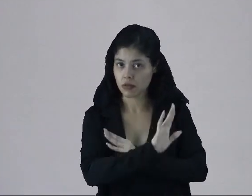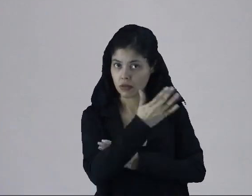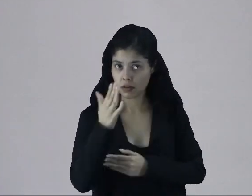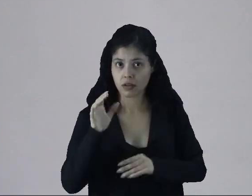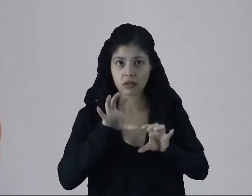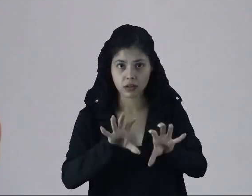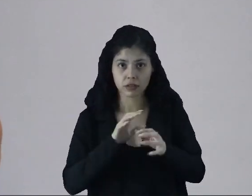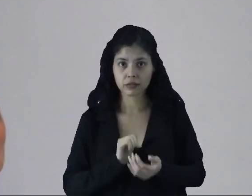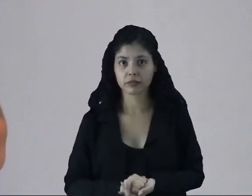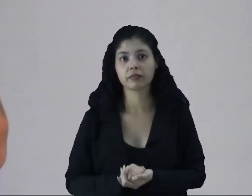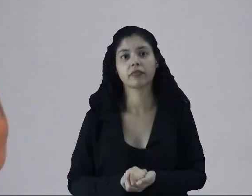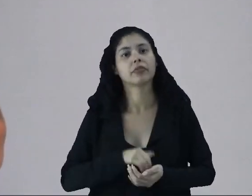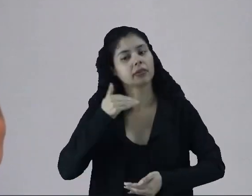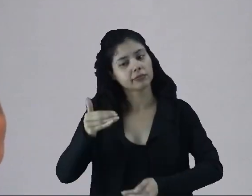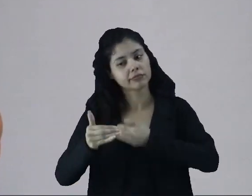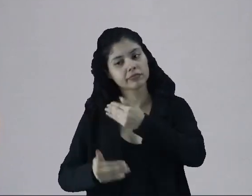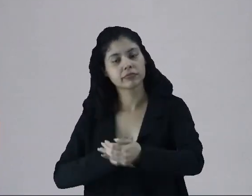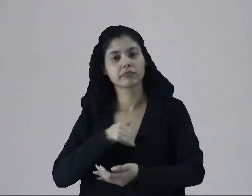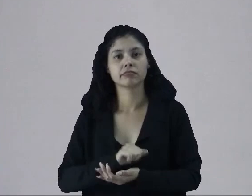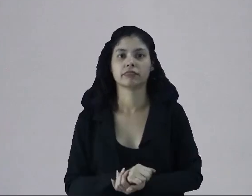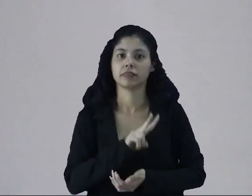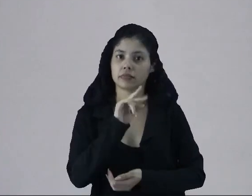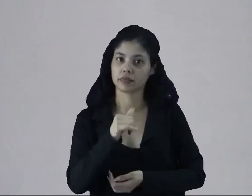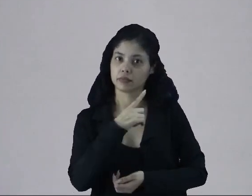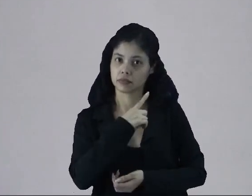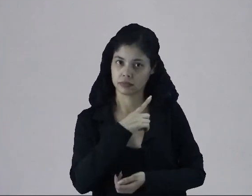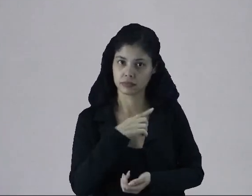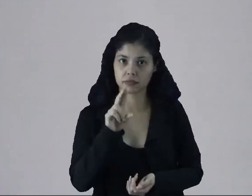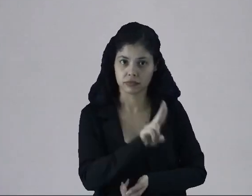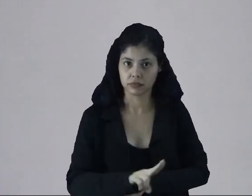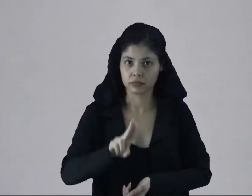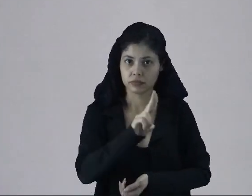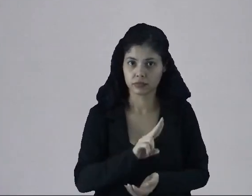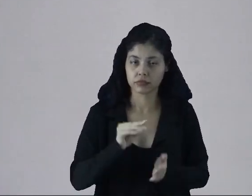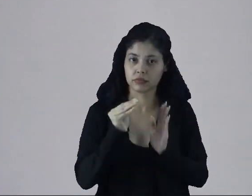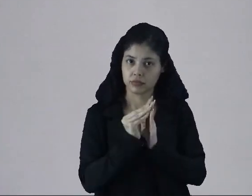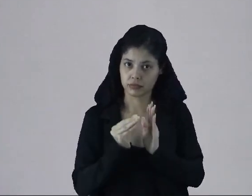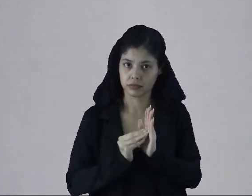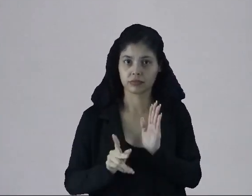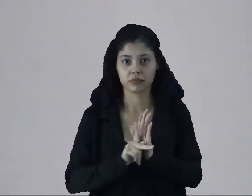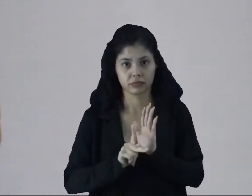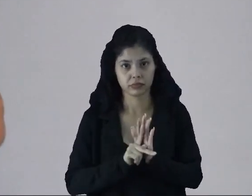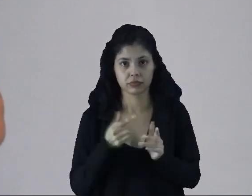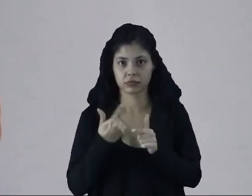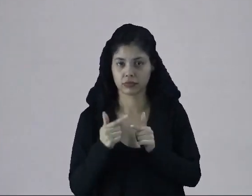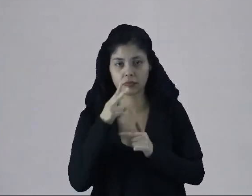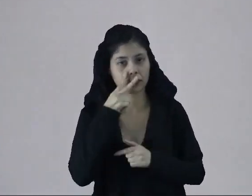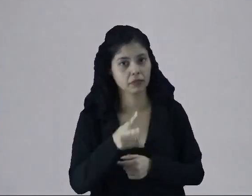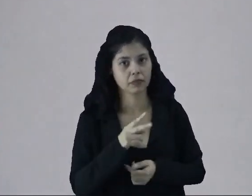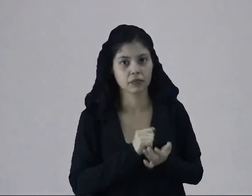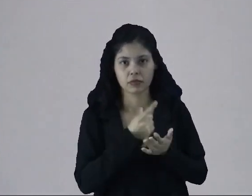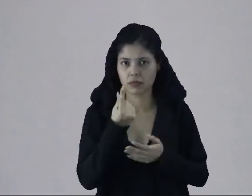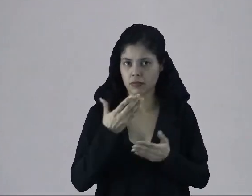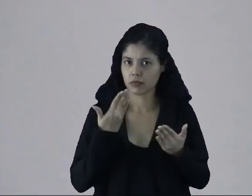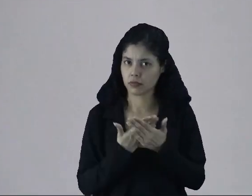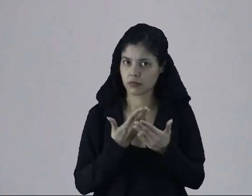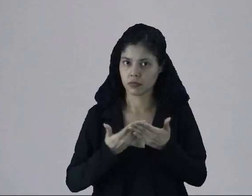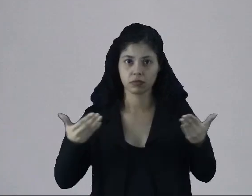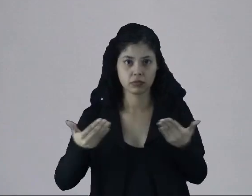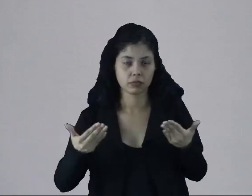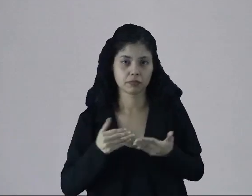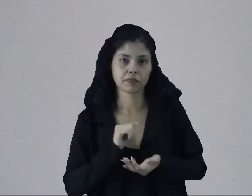que ao longo do tempo, essa regulação natural vai causando danos para você. A gente vai ver um pouquinho mais sobre isso na aula de hoje,